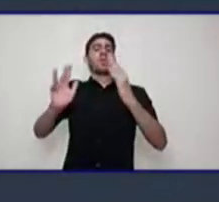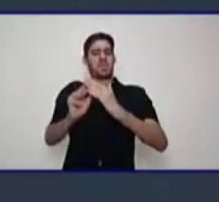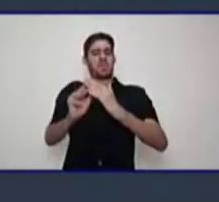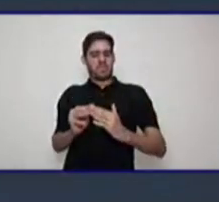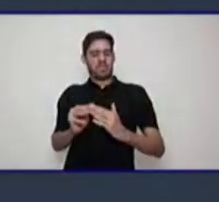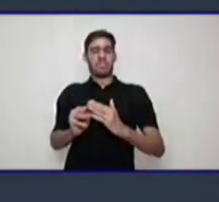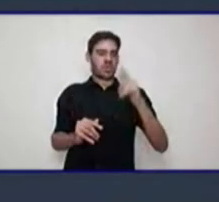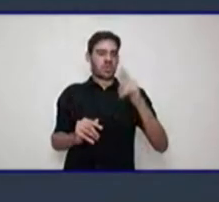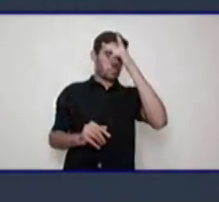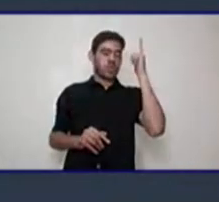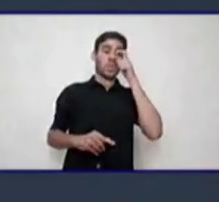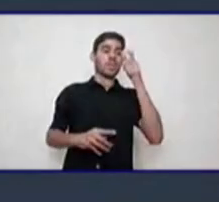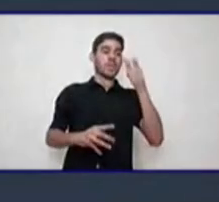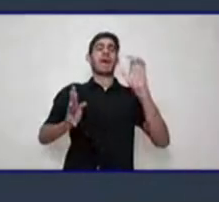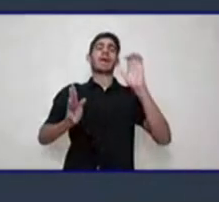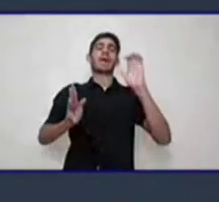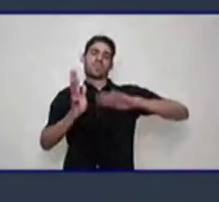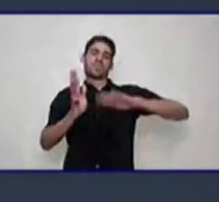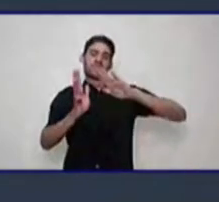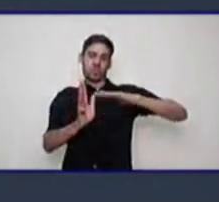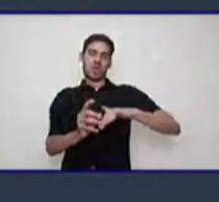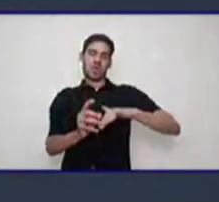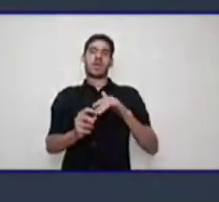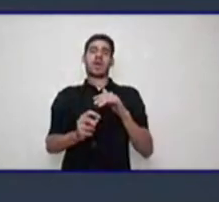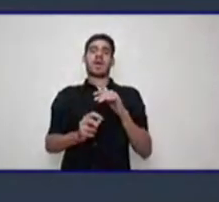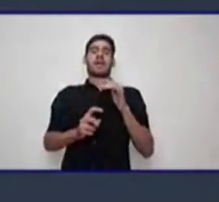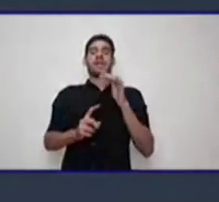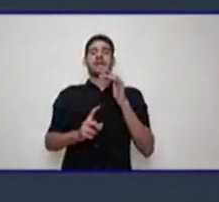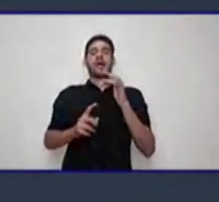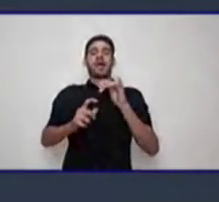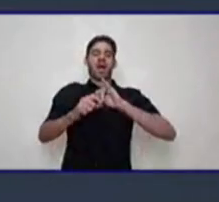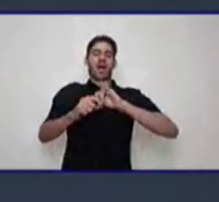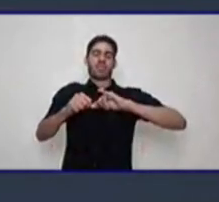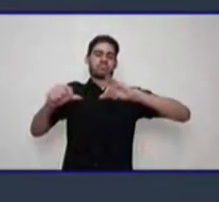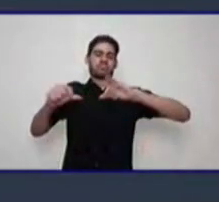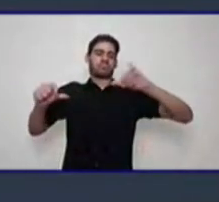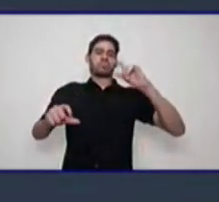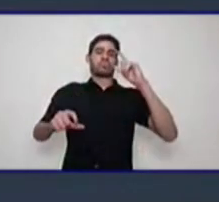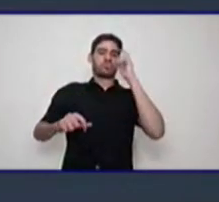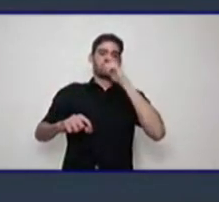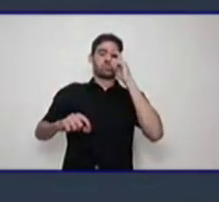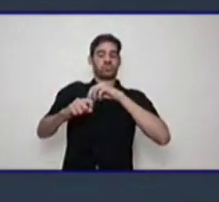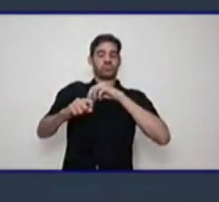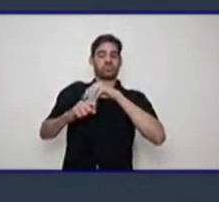interessado, retirar a eventual ofensa. Portanto,